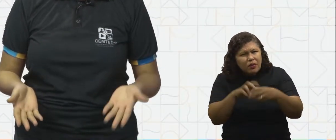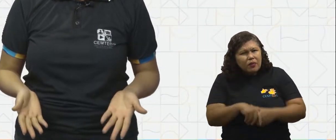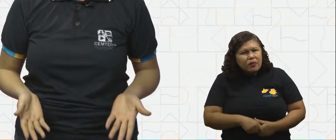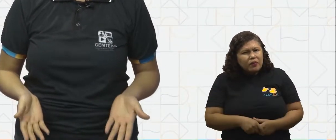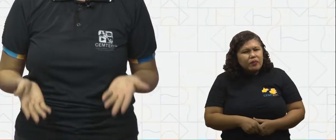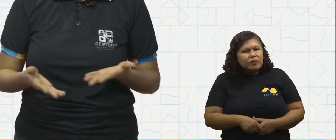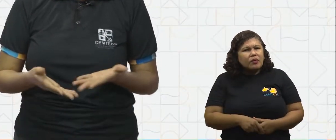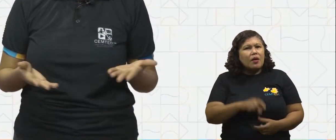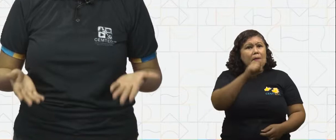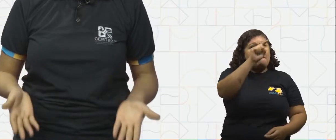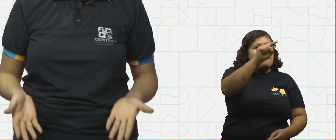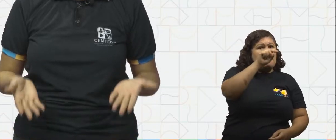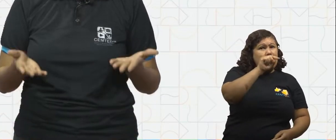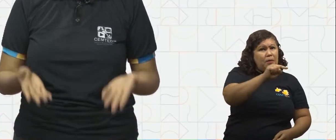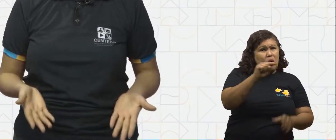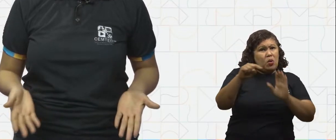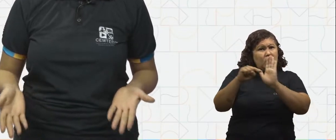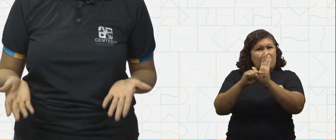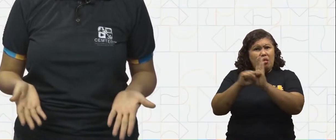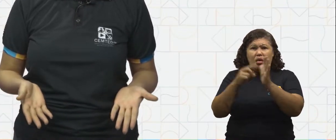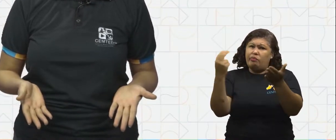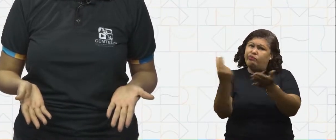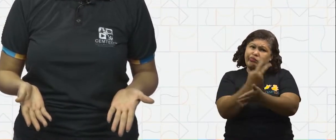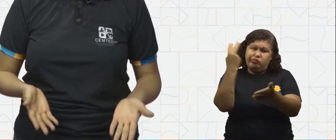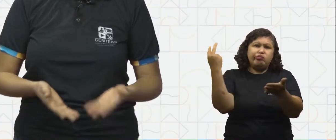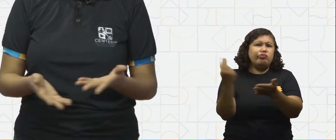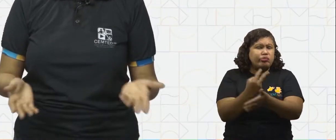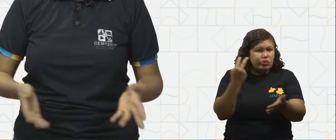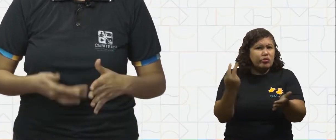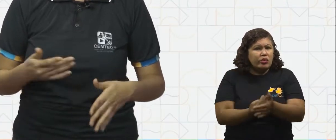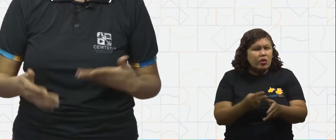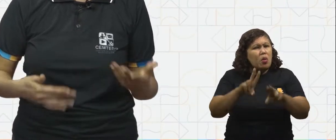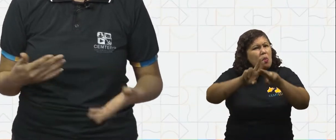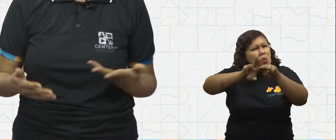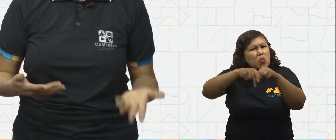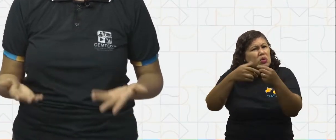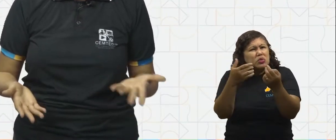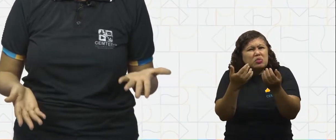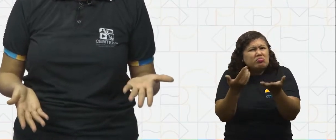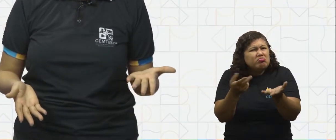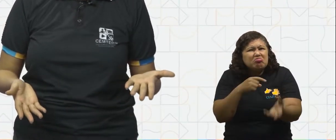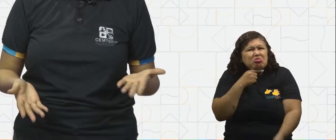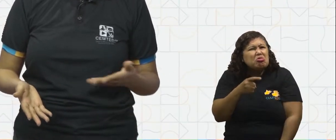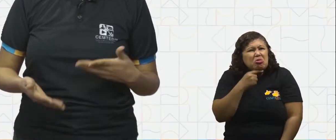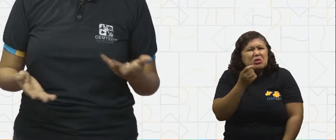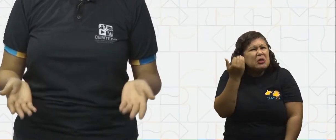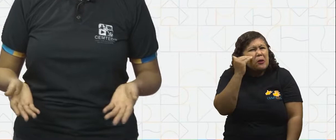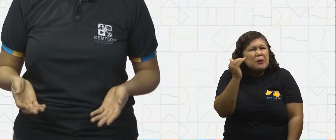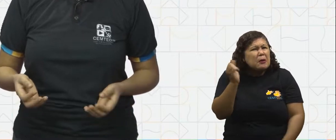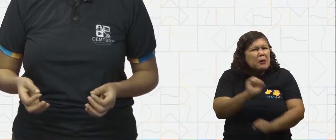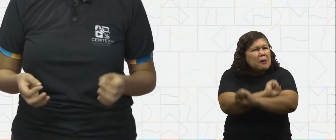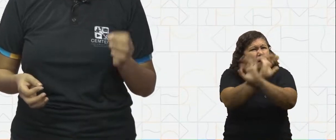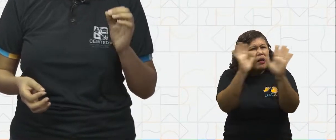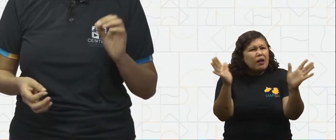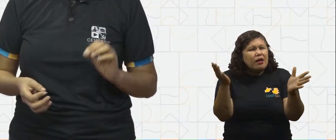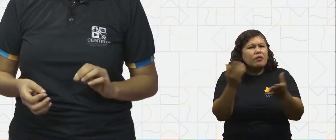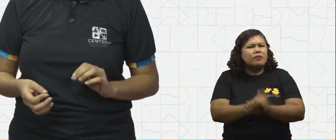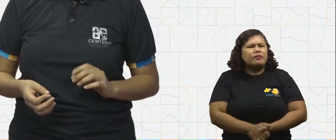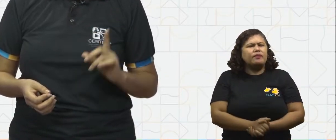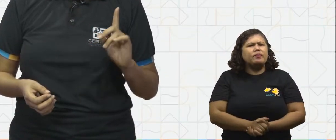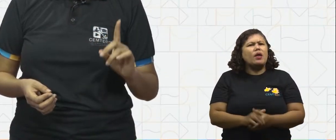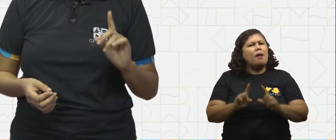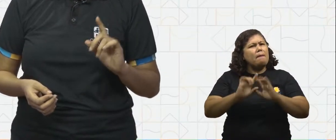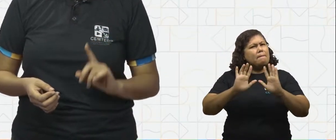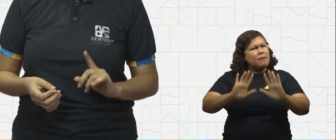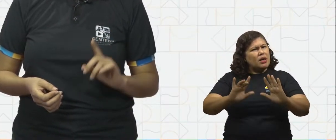As pontuações estão erradas nessa parte da fábula. Por isso que não deu para entender muito bem. Nós já conhecemos essa